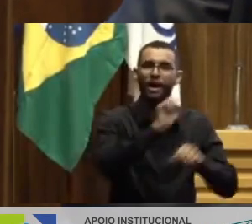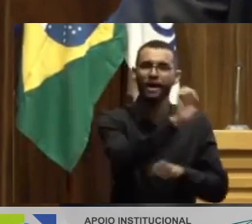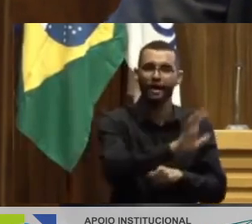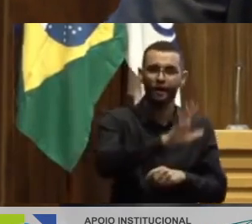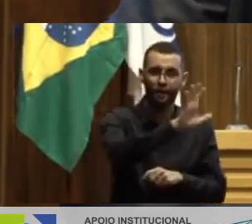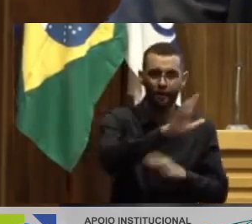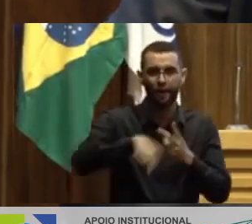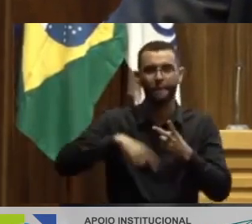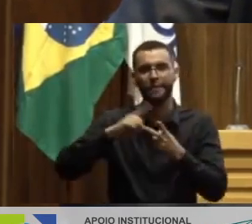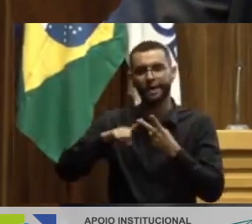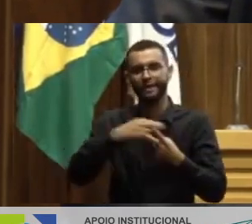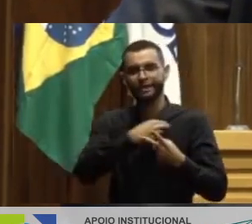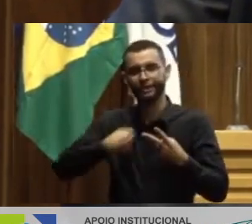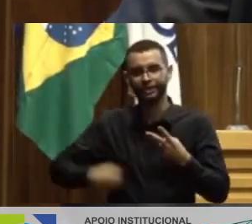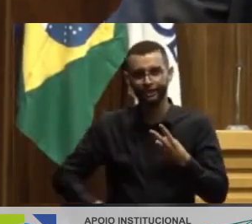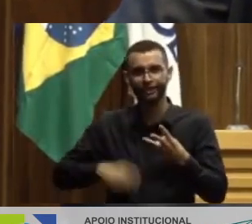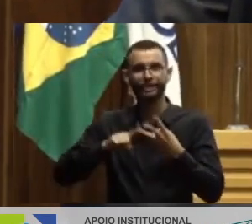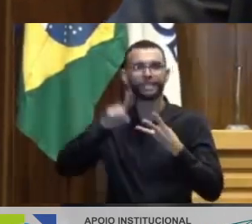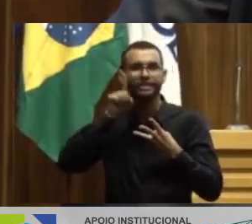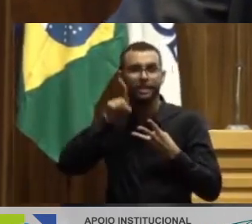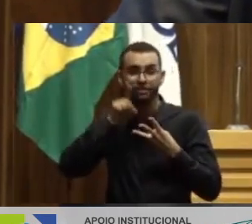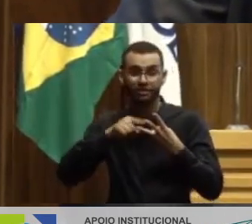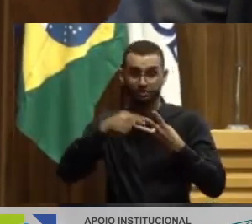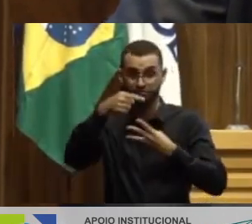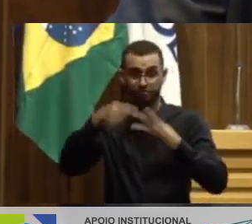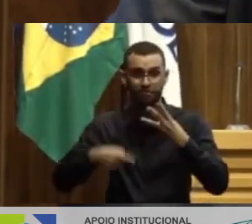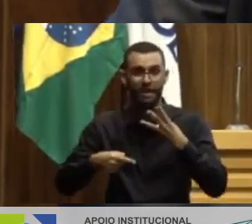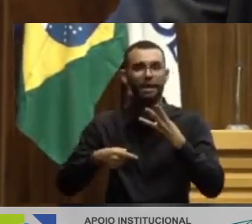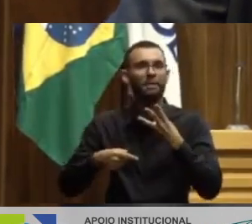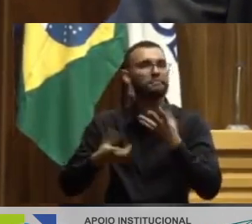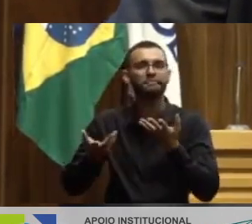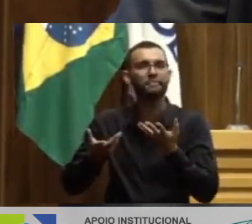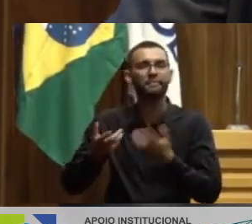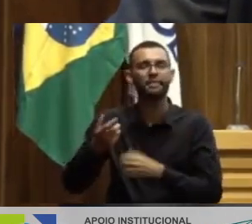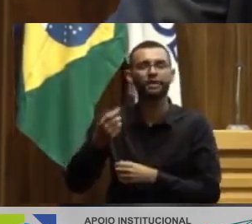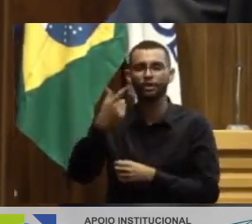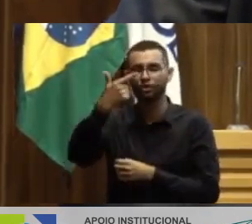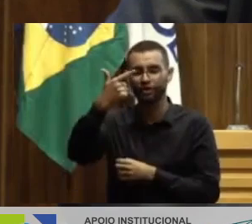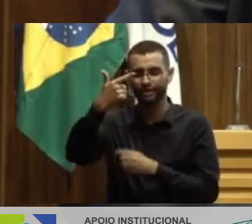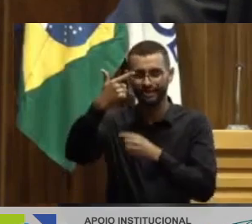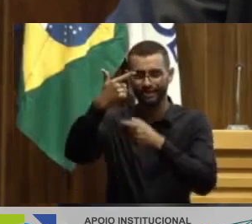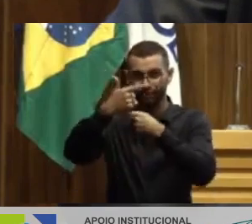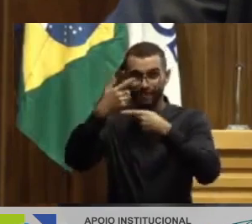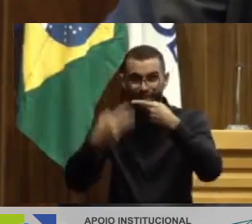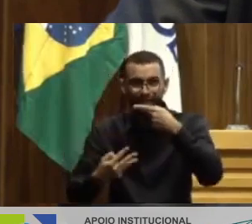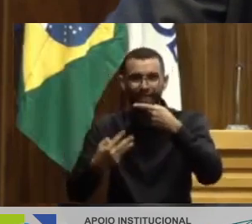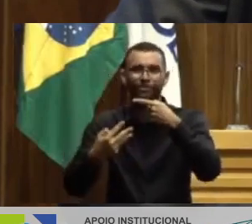Estados Unidos, que são mais de 2/3 das medidas que foram tomadas. e